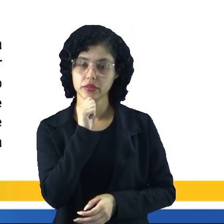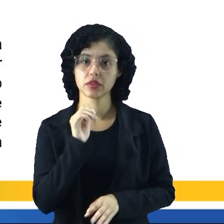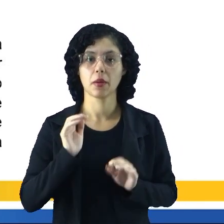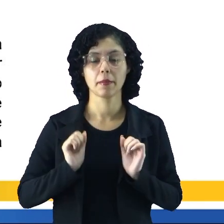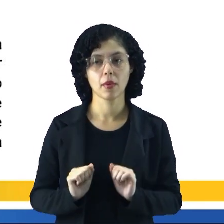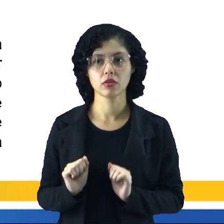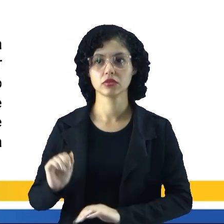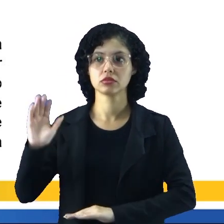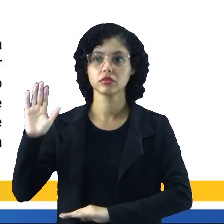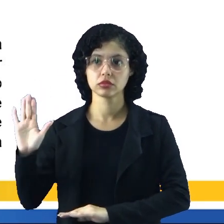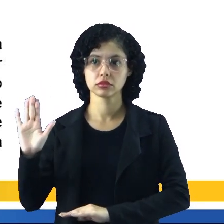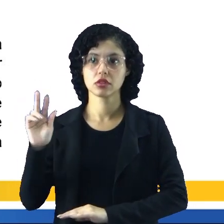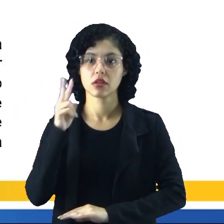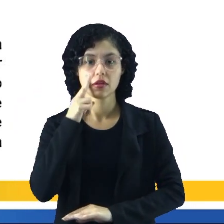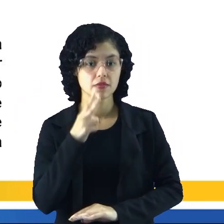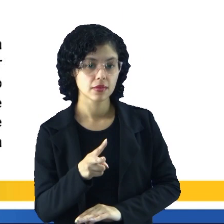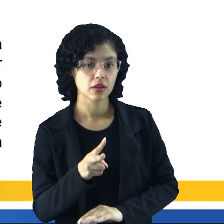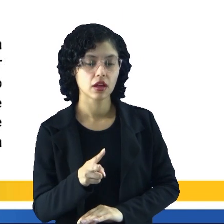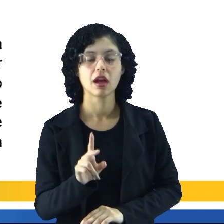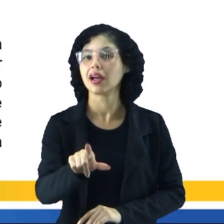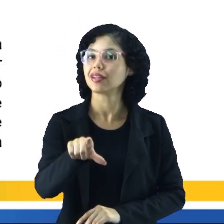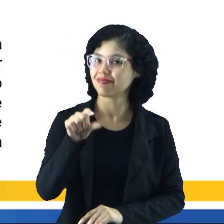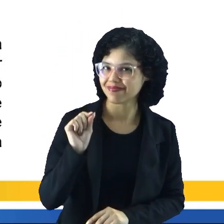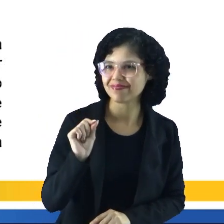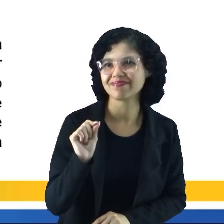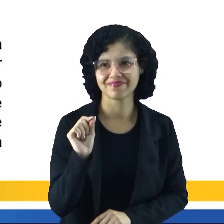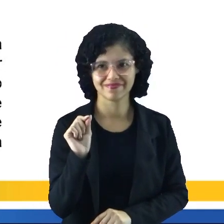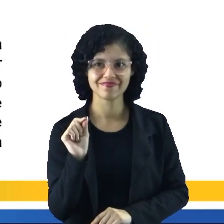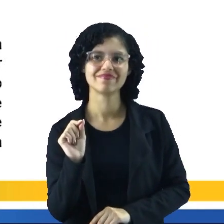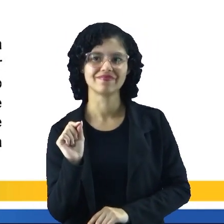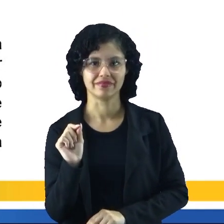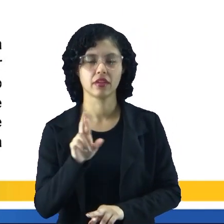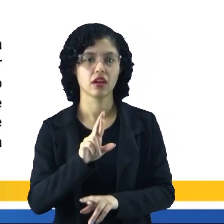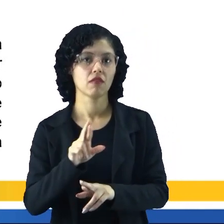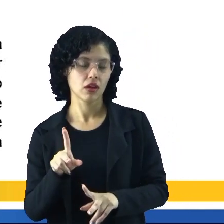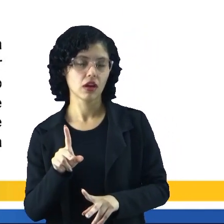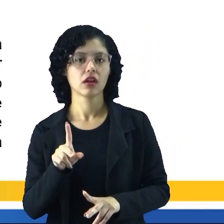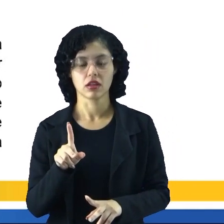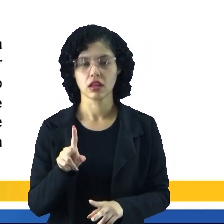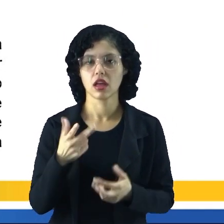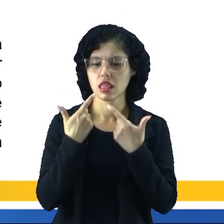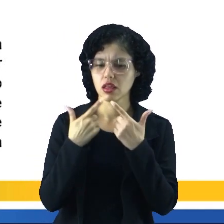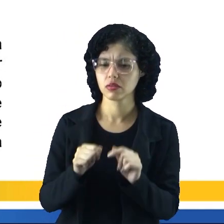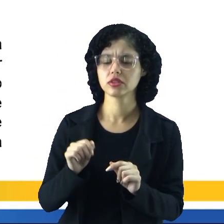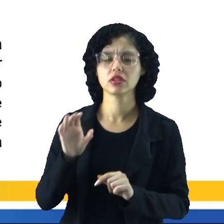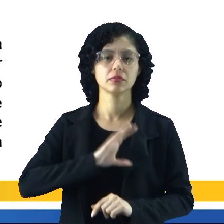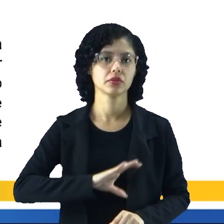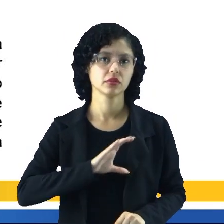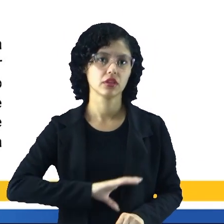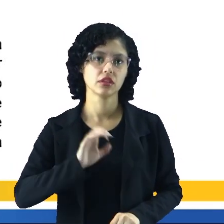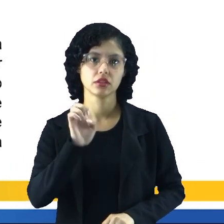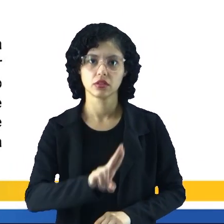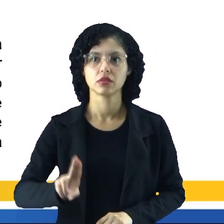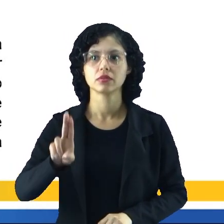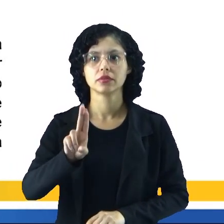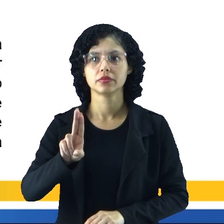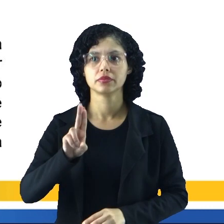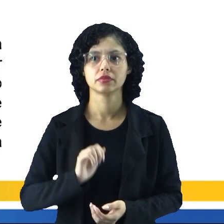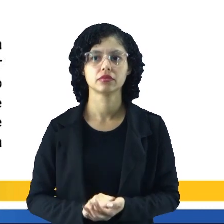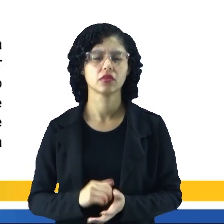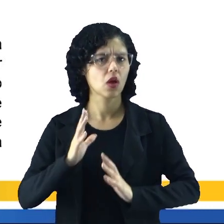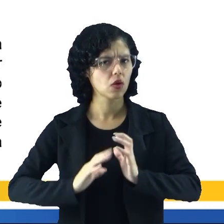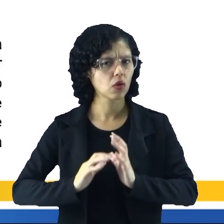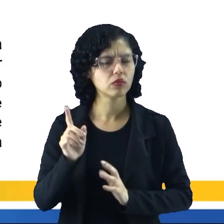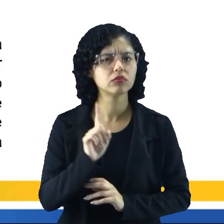pode o quê você pode se confundir com a alternativa que faz referência a variedade linguística do português europeu mas não